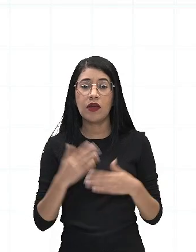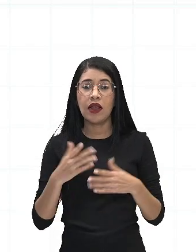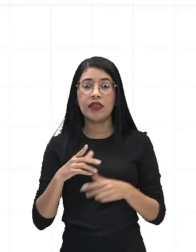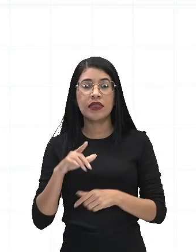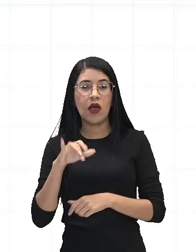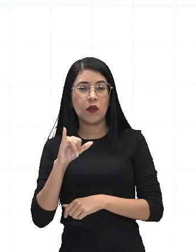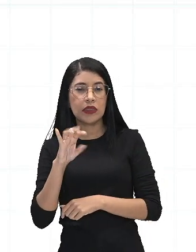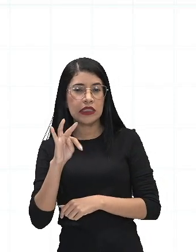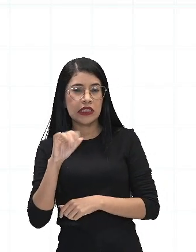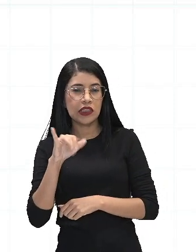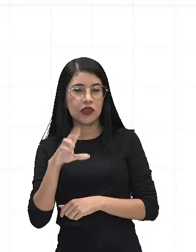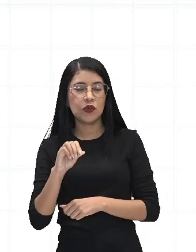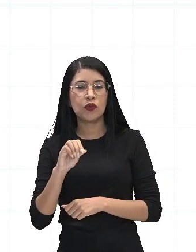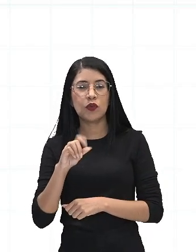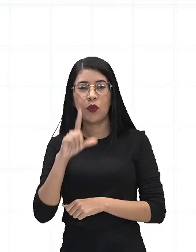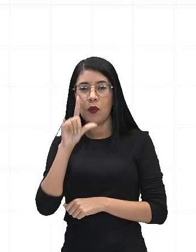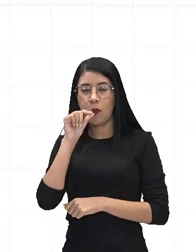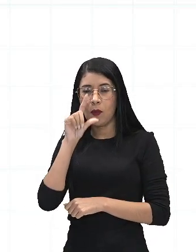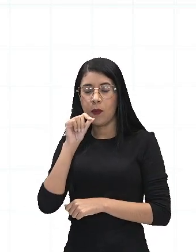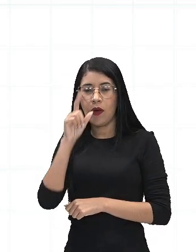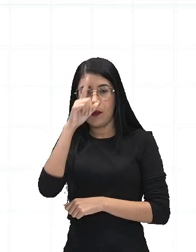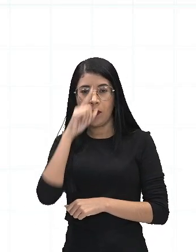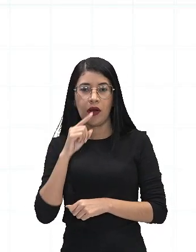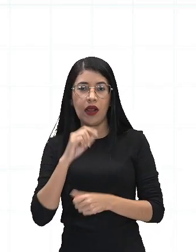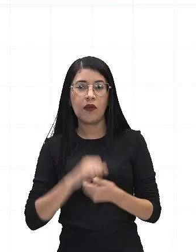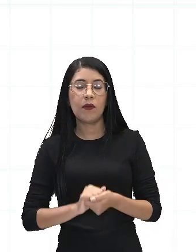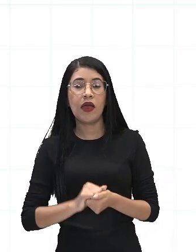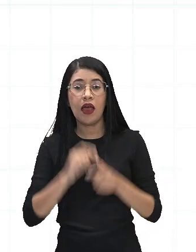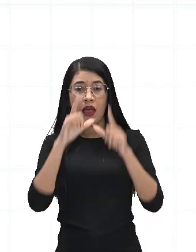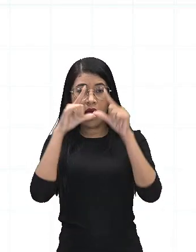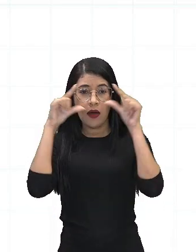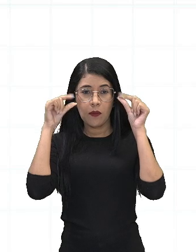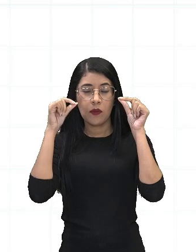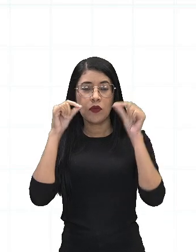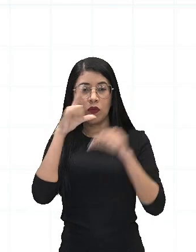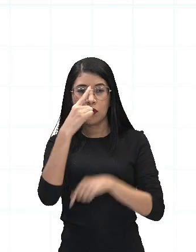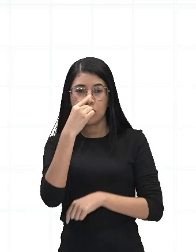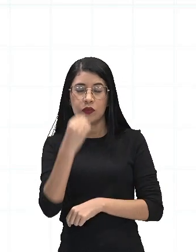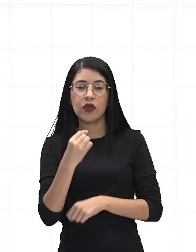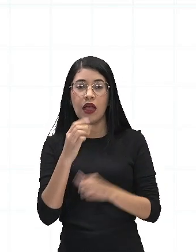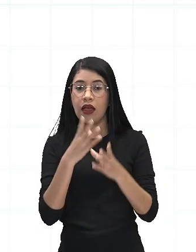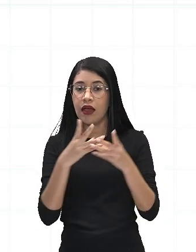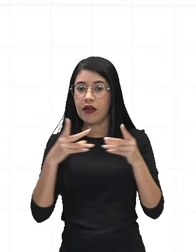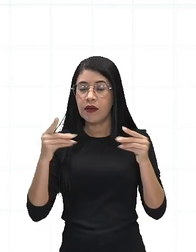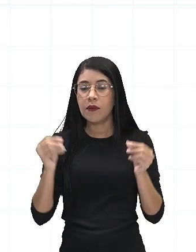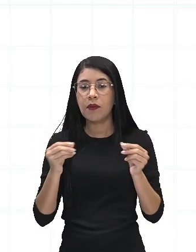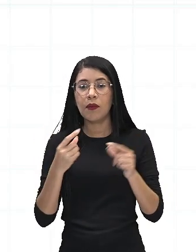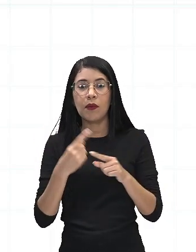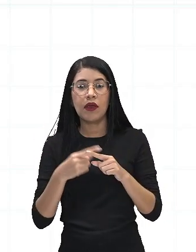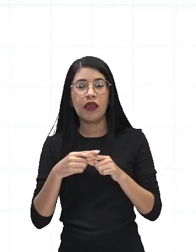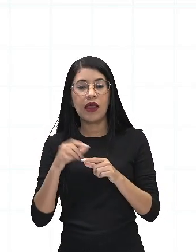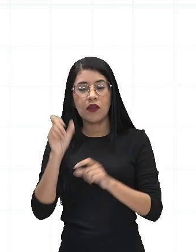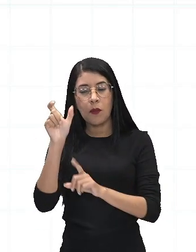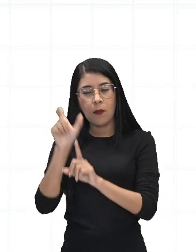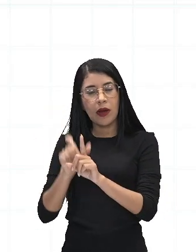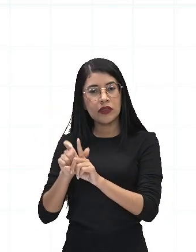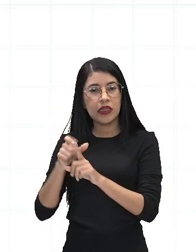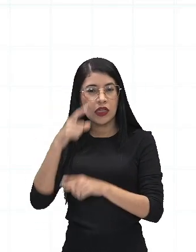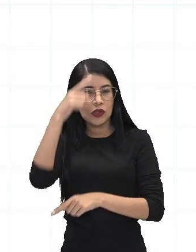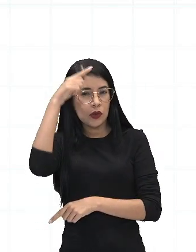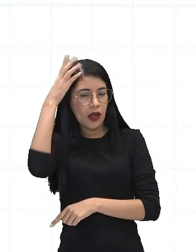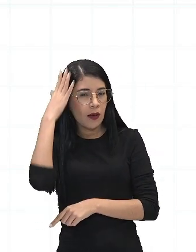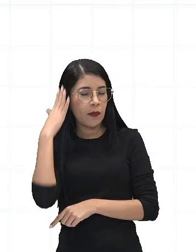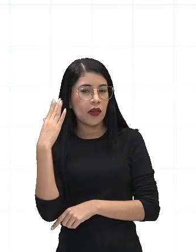ameaça da bruxa acabou atenuada no imaginário brasileiro pela imagem da jacaré loira, que,